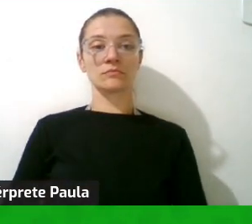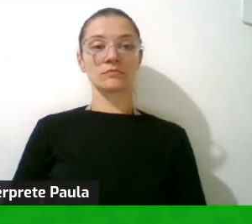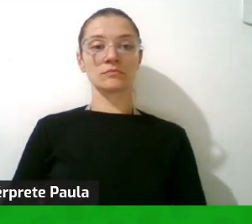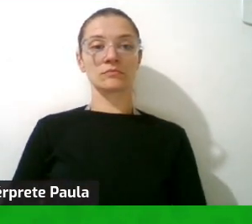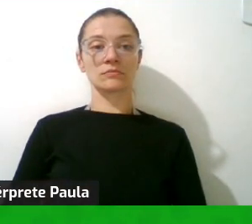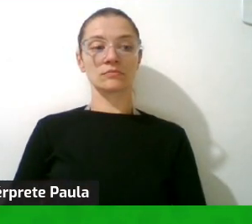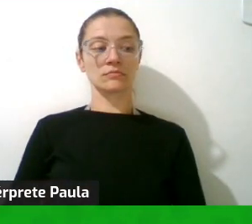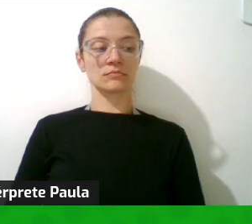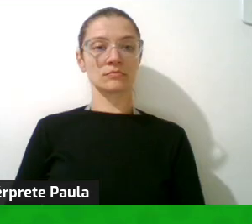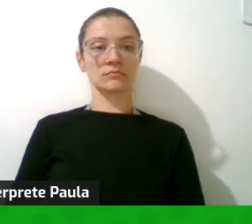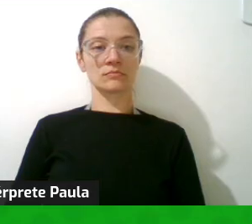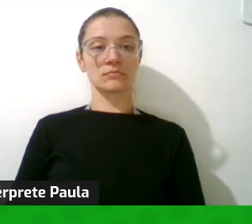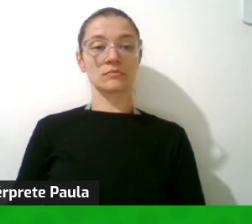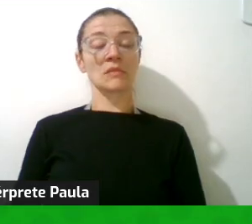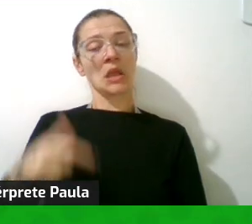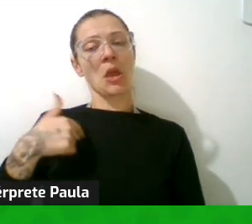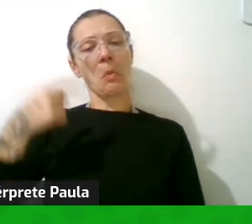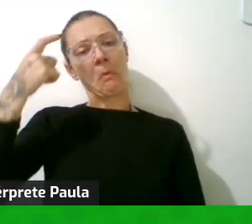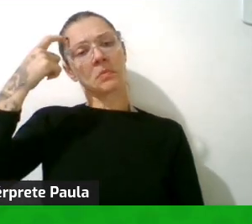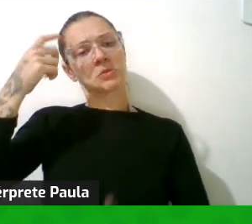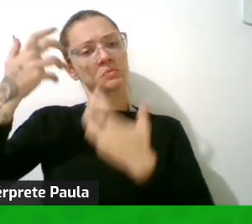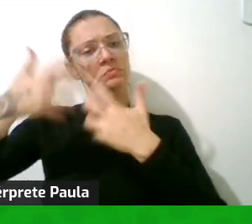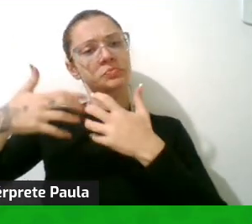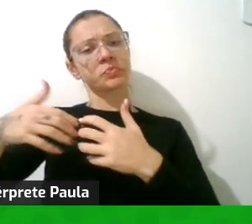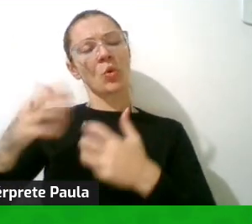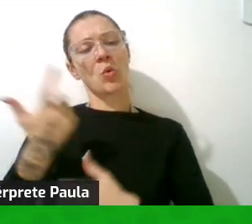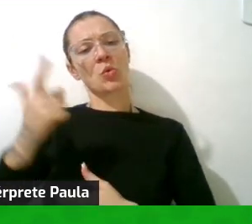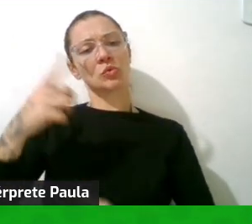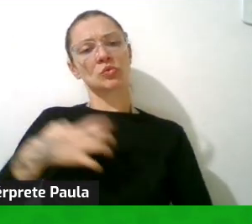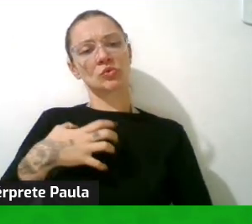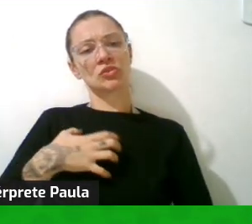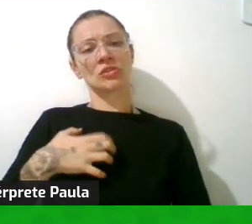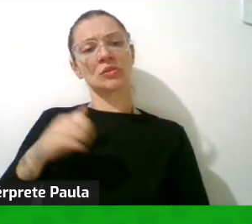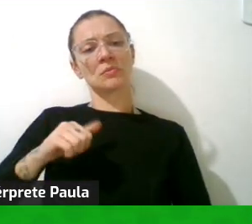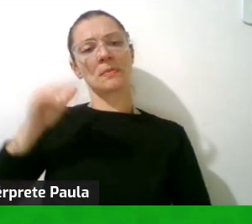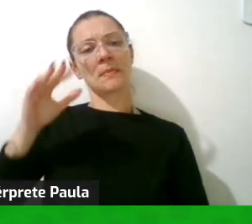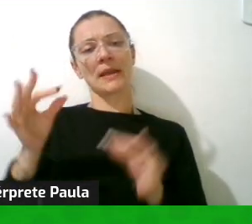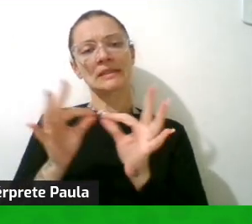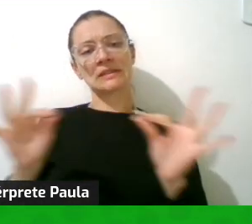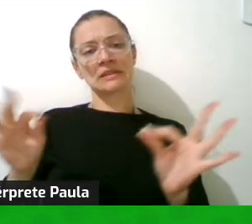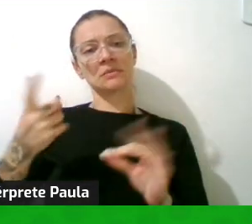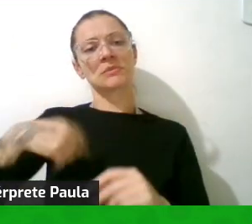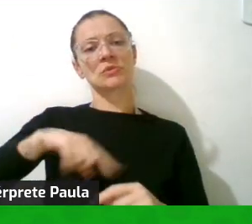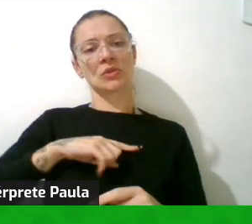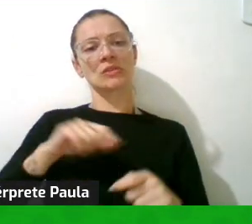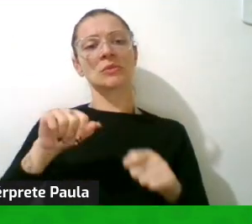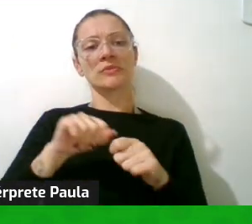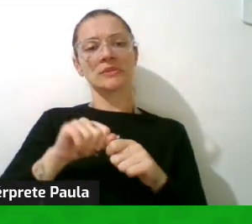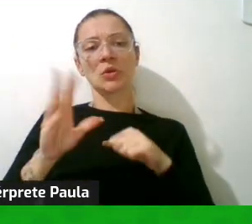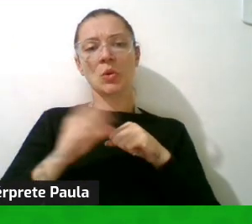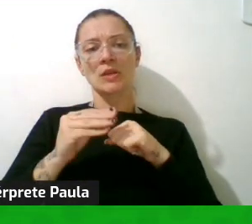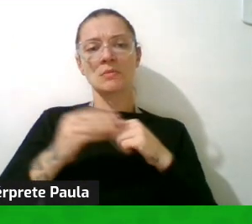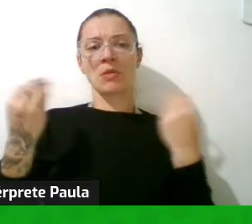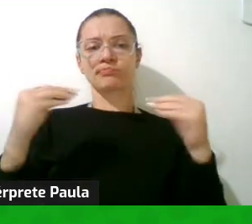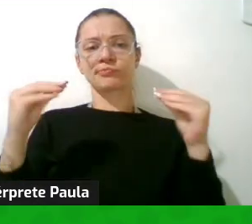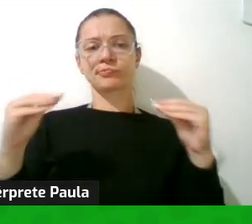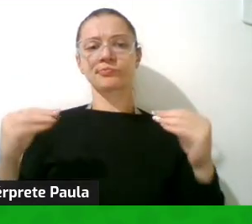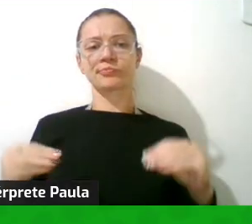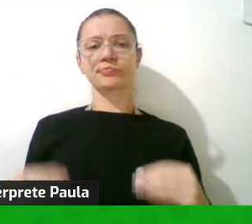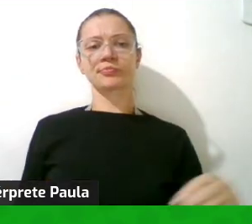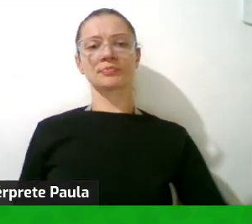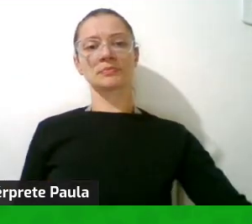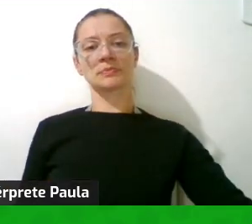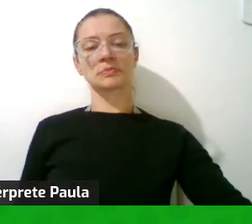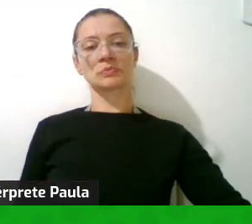eu já tinha fechado o slide, vou fazer com vocês que eu acho que vai ser um pouco mais simples e a gente vai aplicar um pouco mais os conhecimentos. E aqui